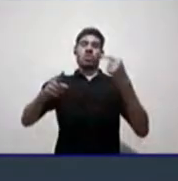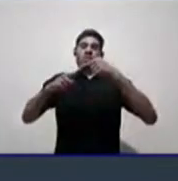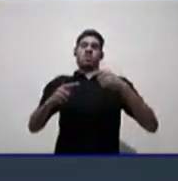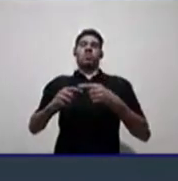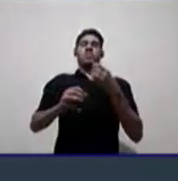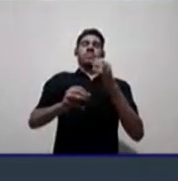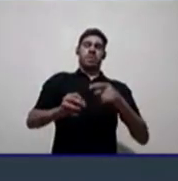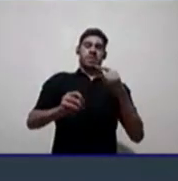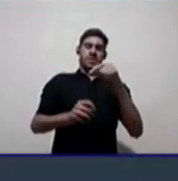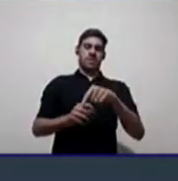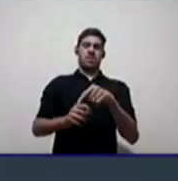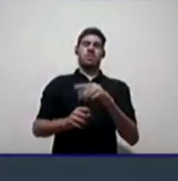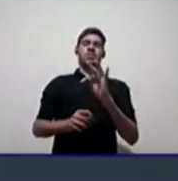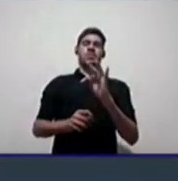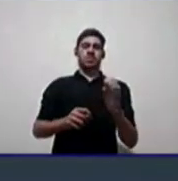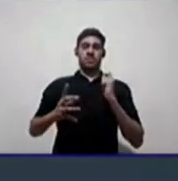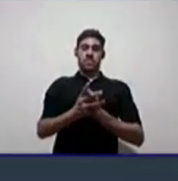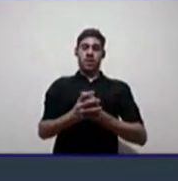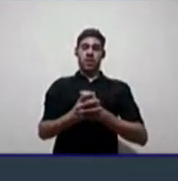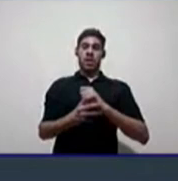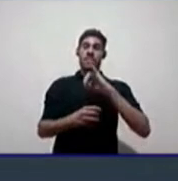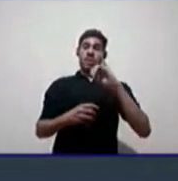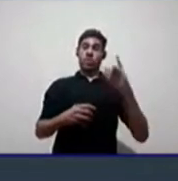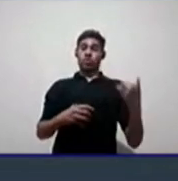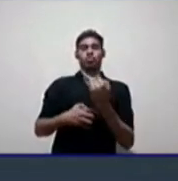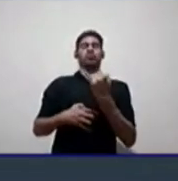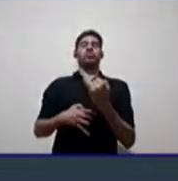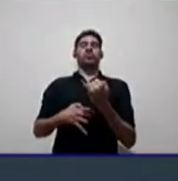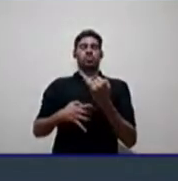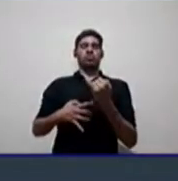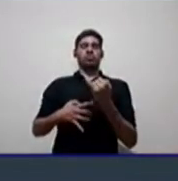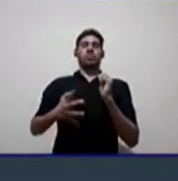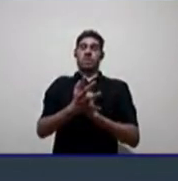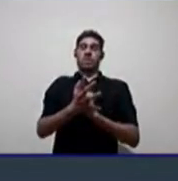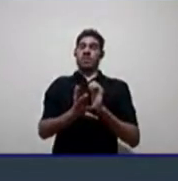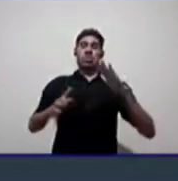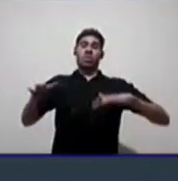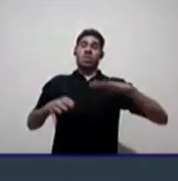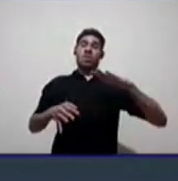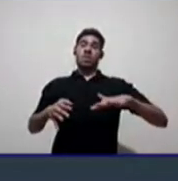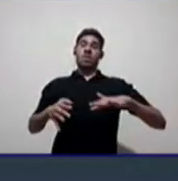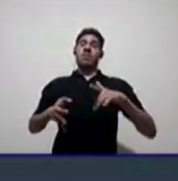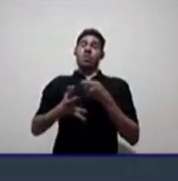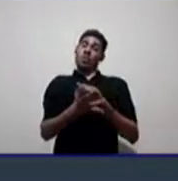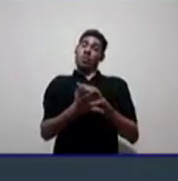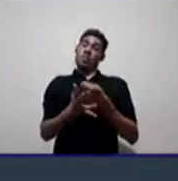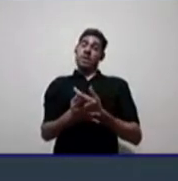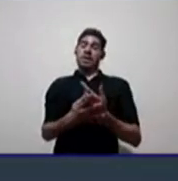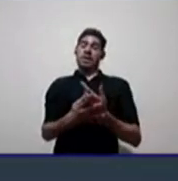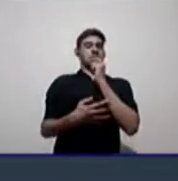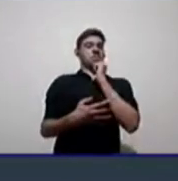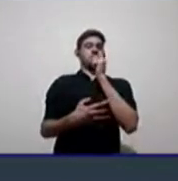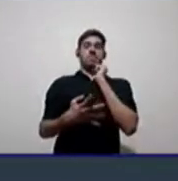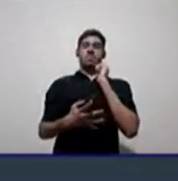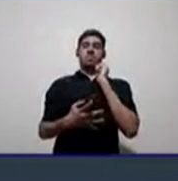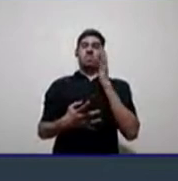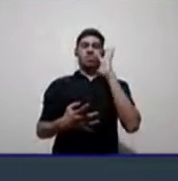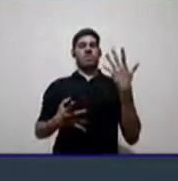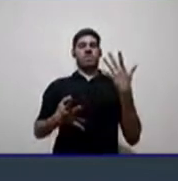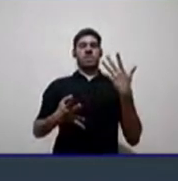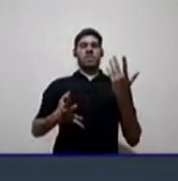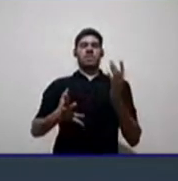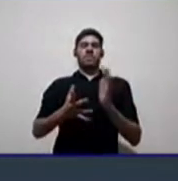Corte, aspas, o pagamento de juros e multas cíveis devidos em decorrência de obrigações não satisfeitas não se